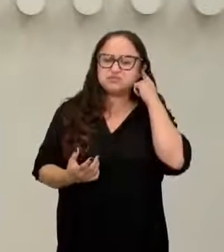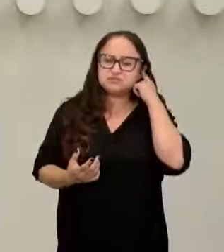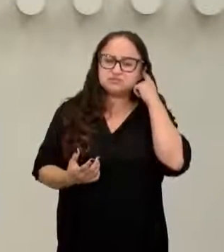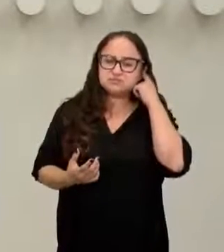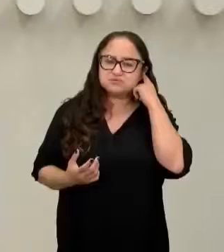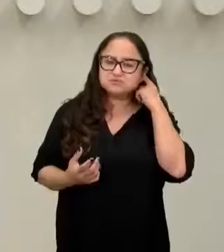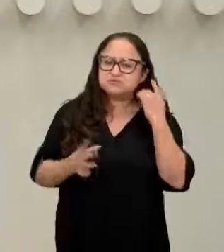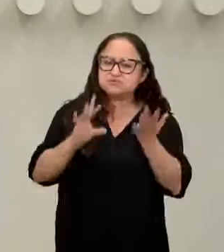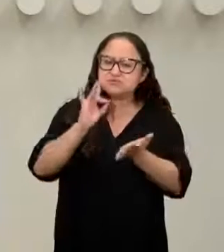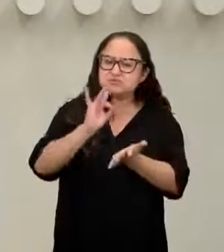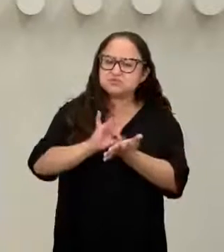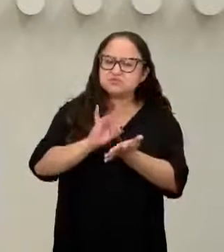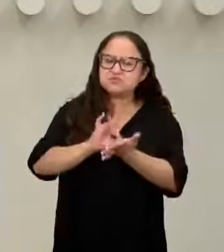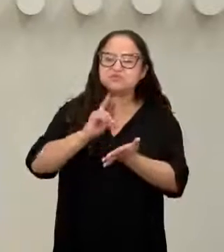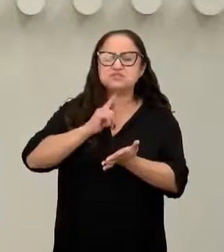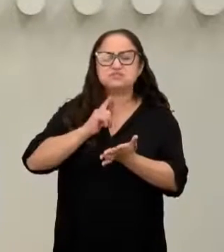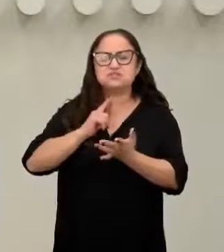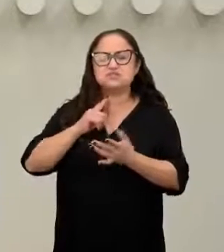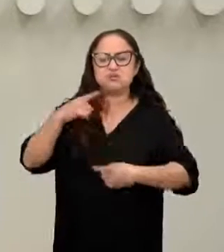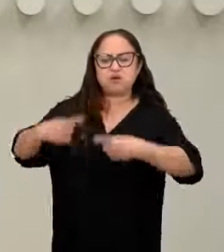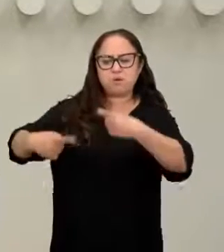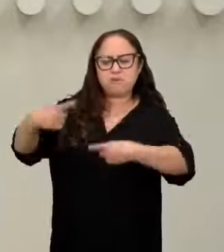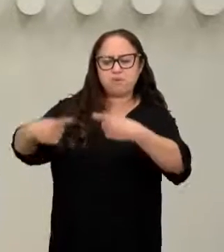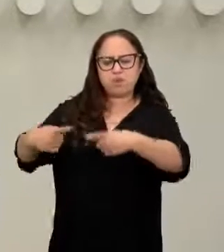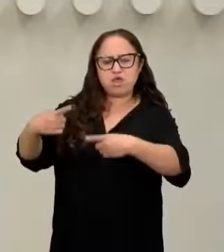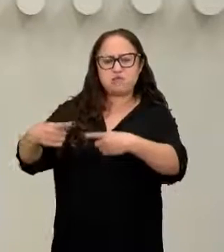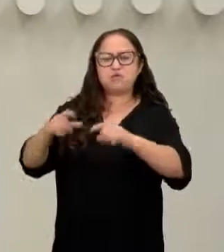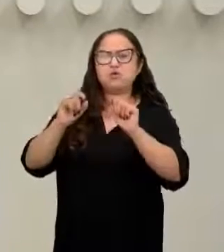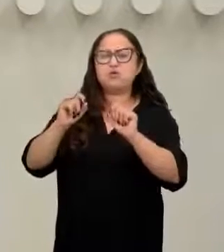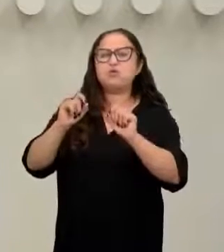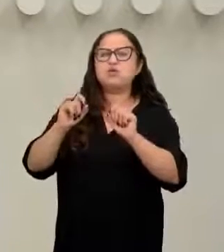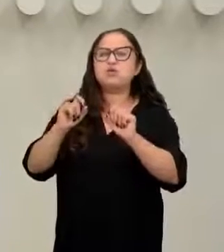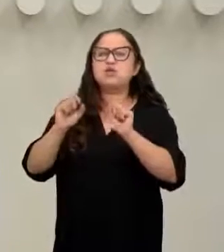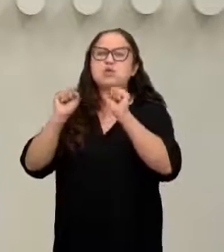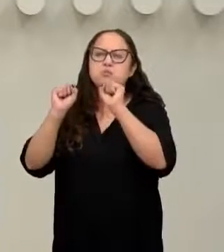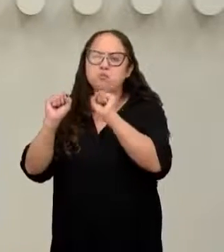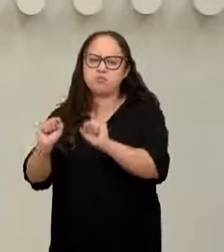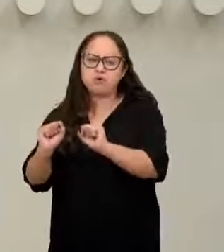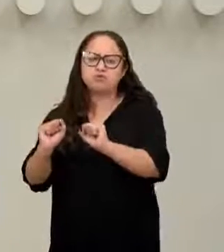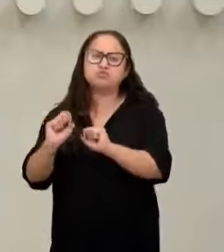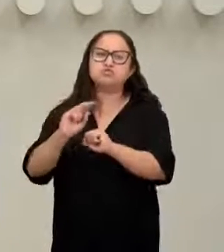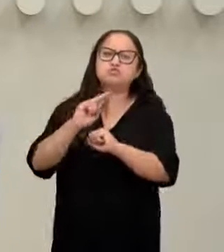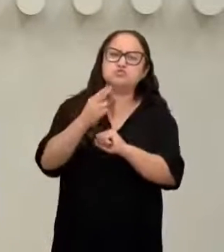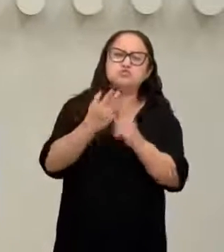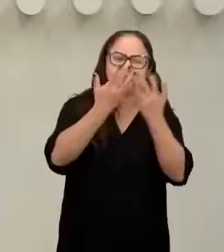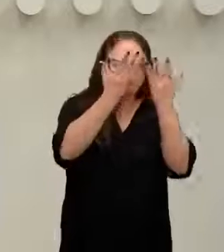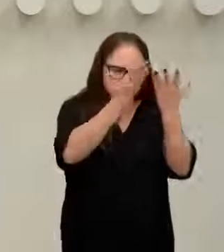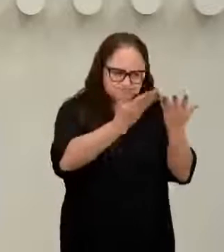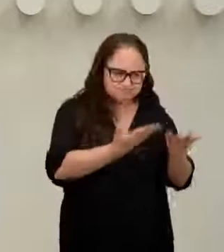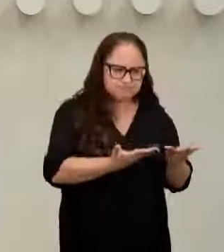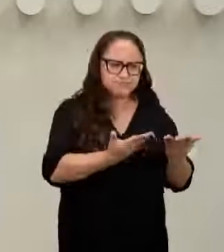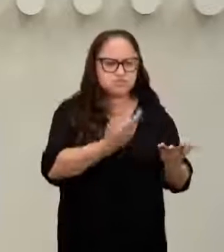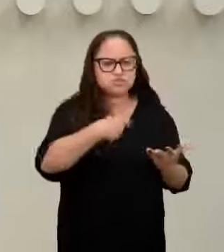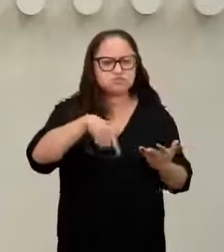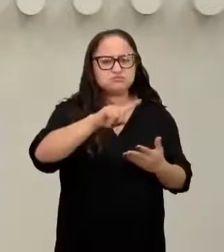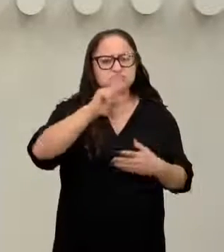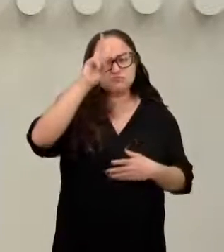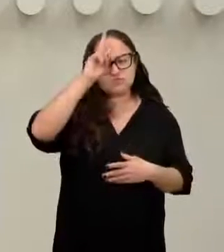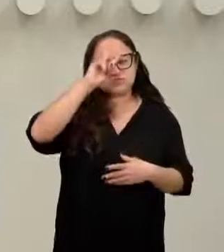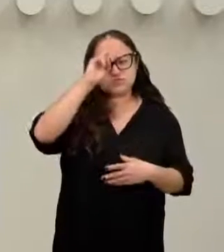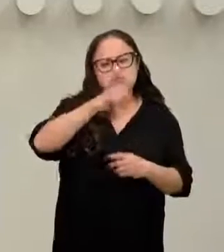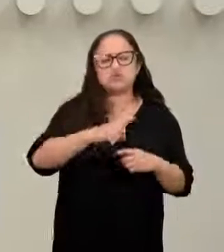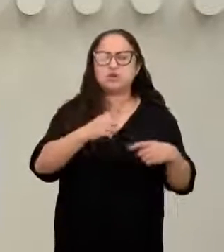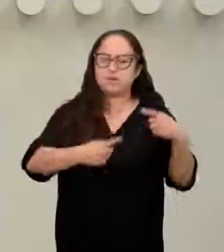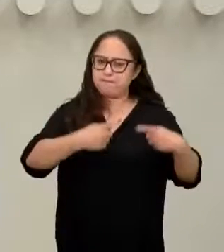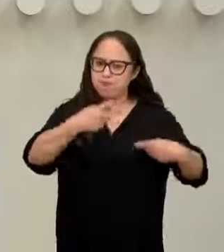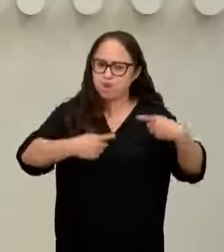que gira em torno de... o que merece ou não merece ser homenageado ao longo da nossa história. E é um assunto que é polêmico,